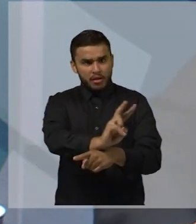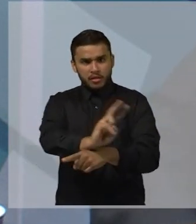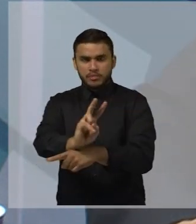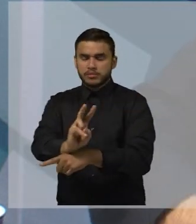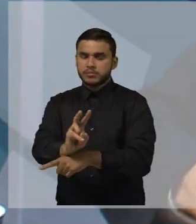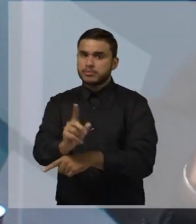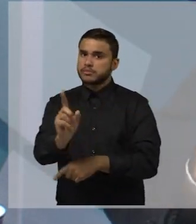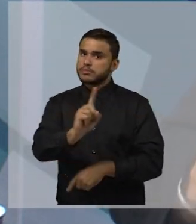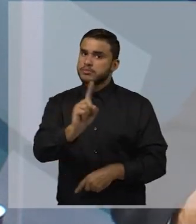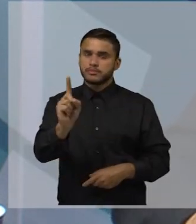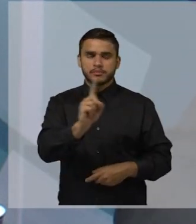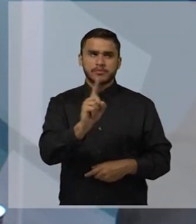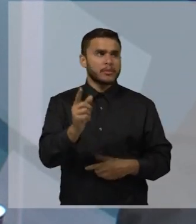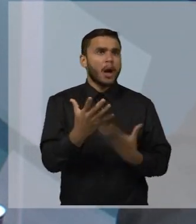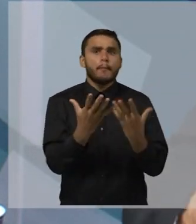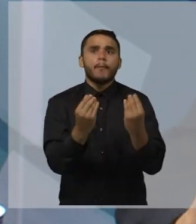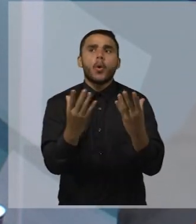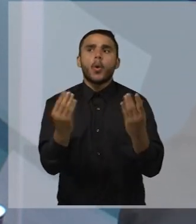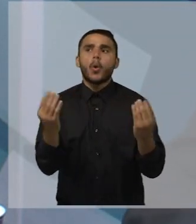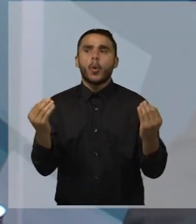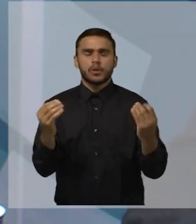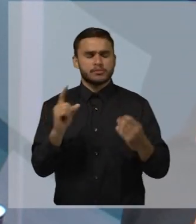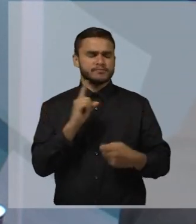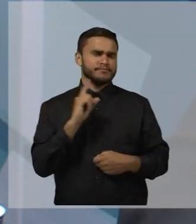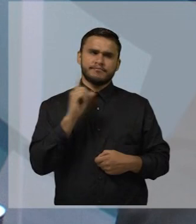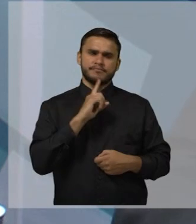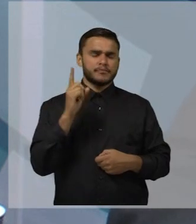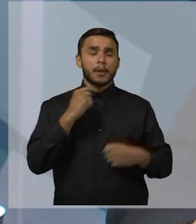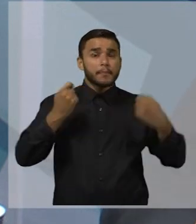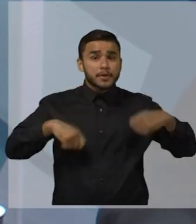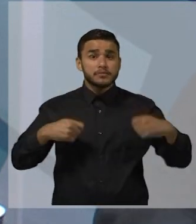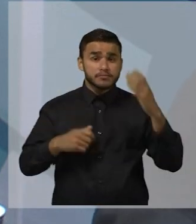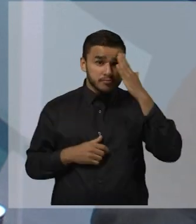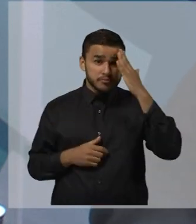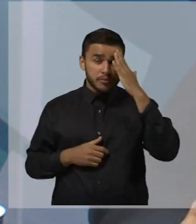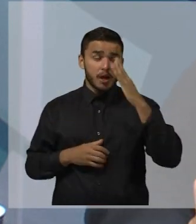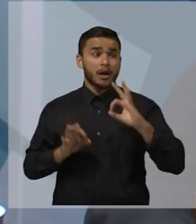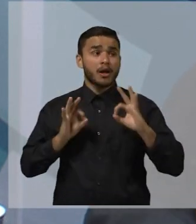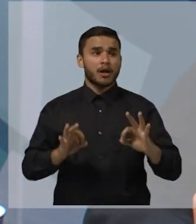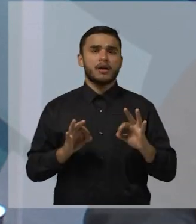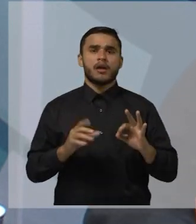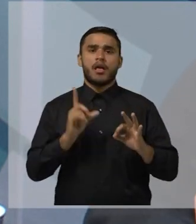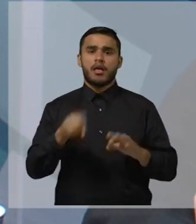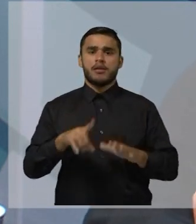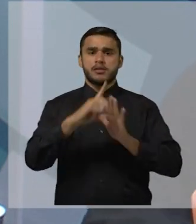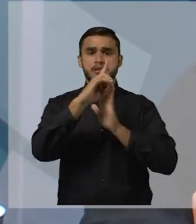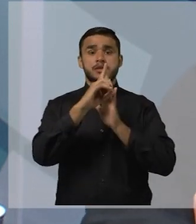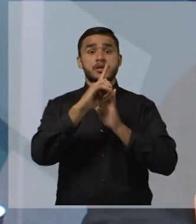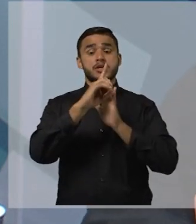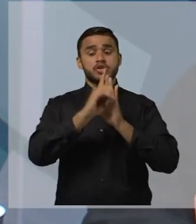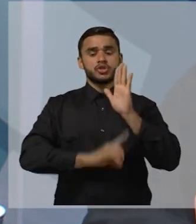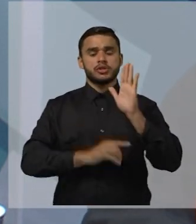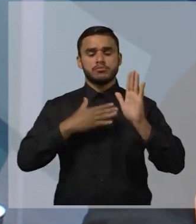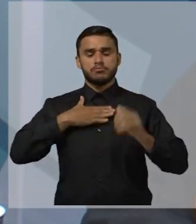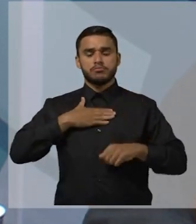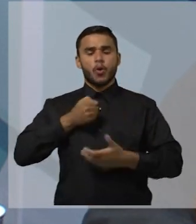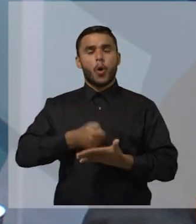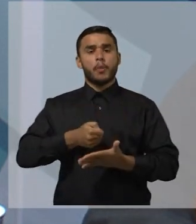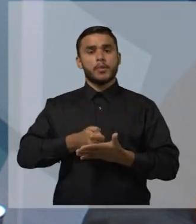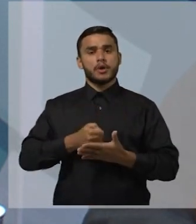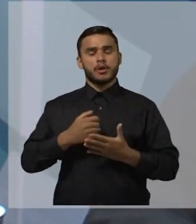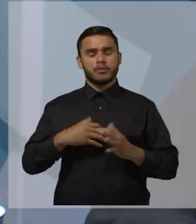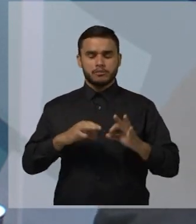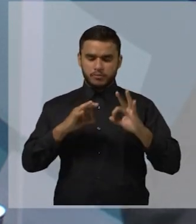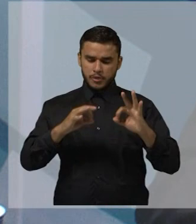na capacidade de cada um assimilar a ideia de cumprir o direito espontaneamente, cumprir sua